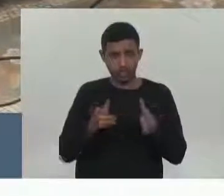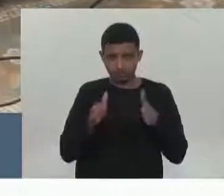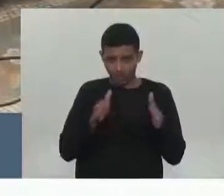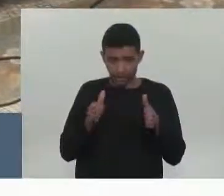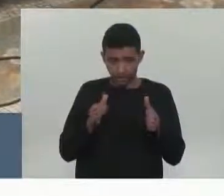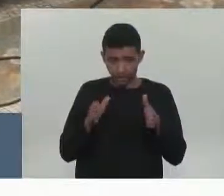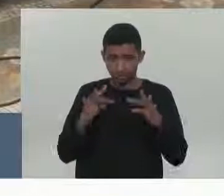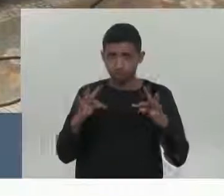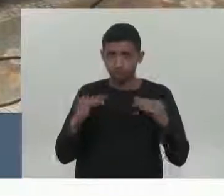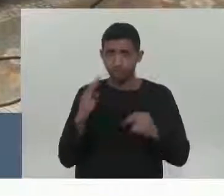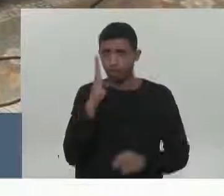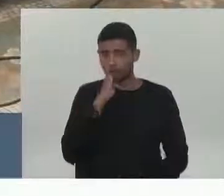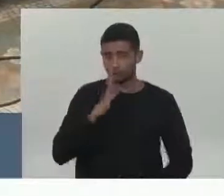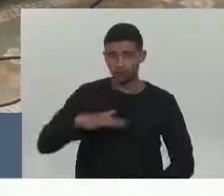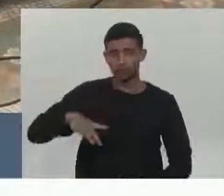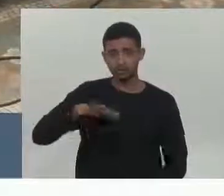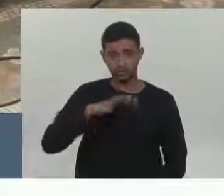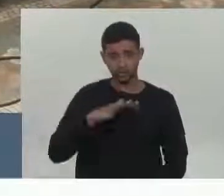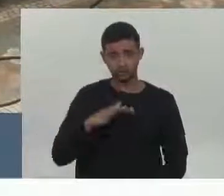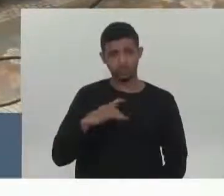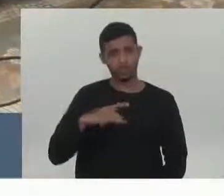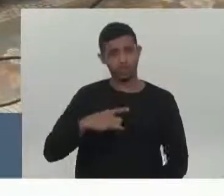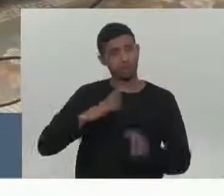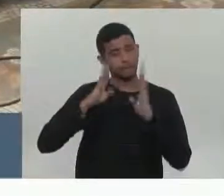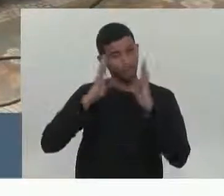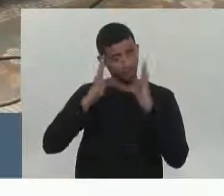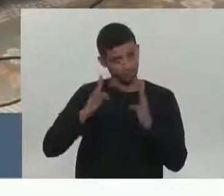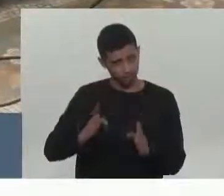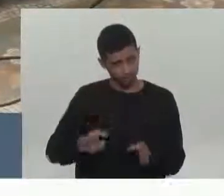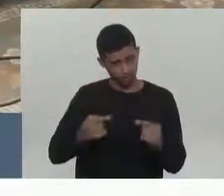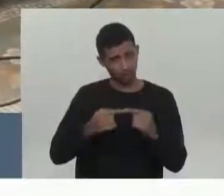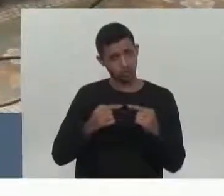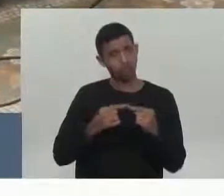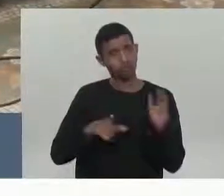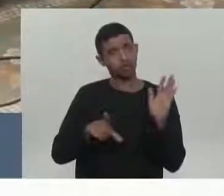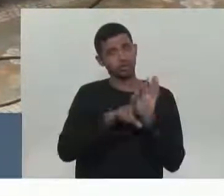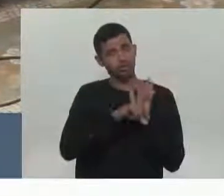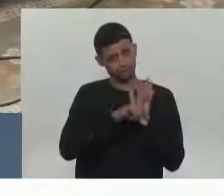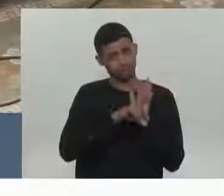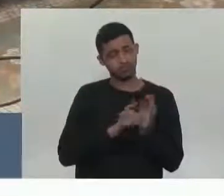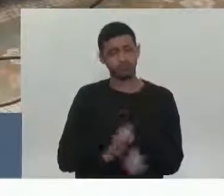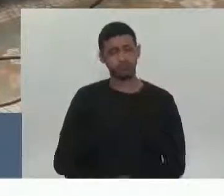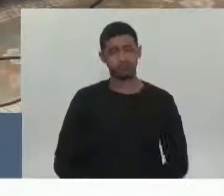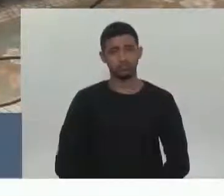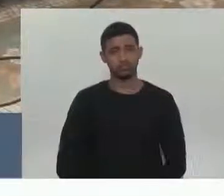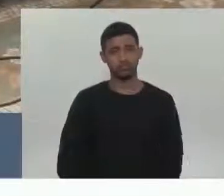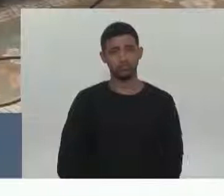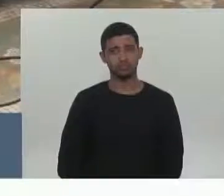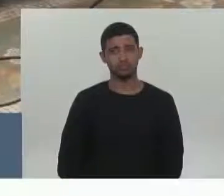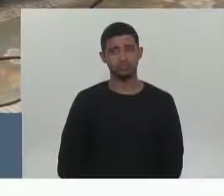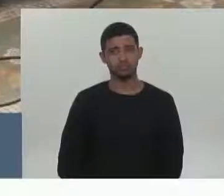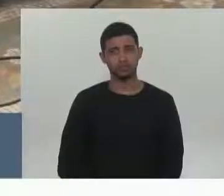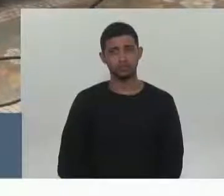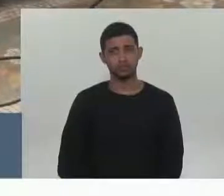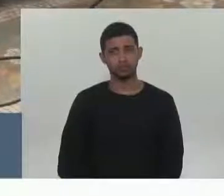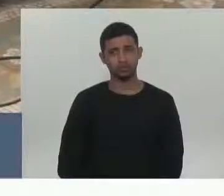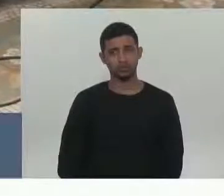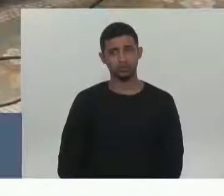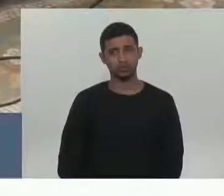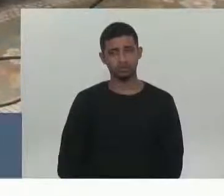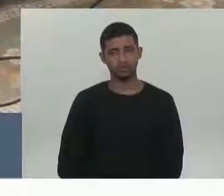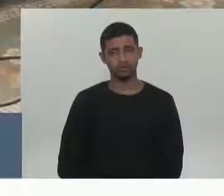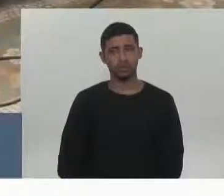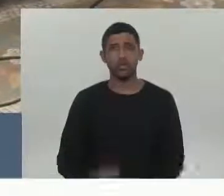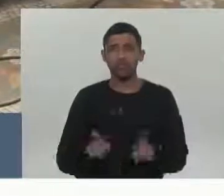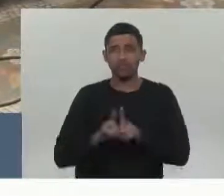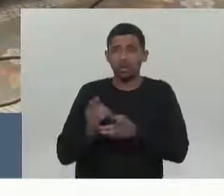todo o território nacional e padronizado na forma da legislação pertinente, ser recolhido